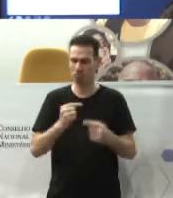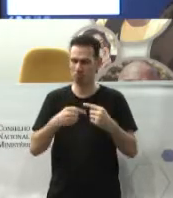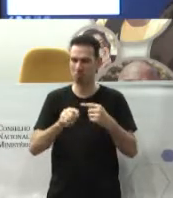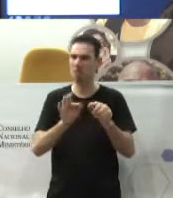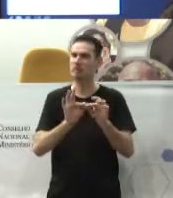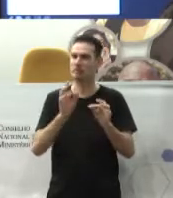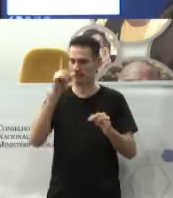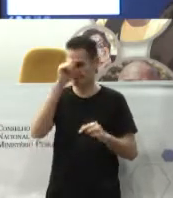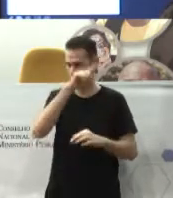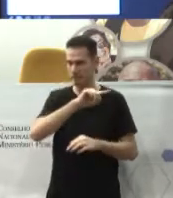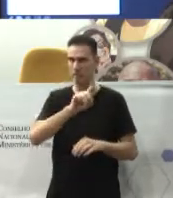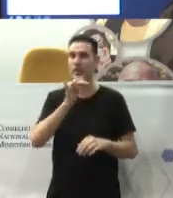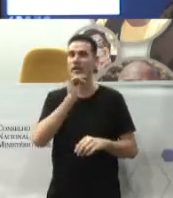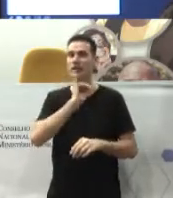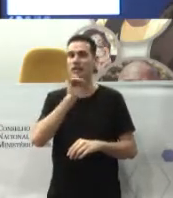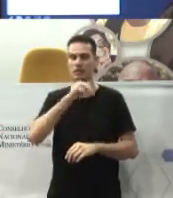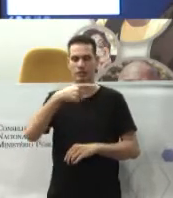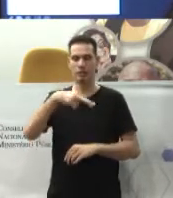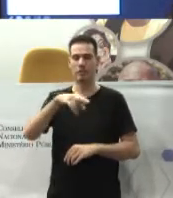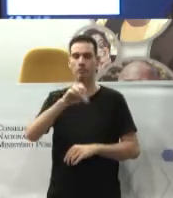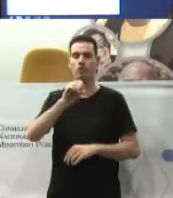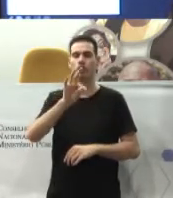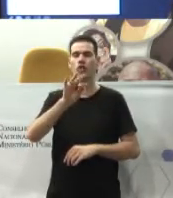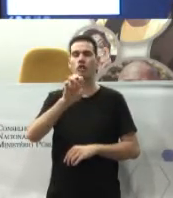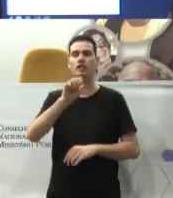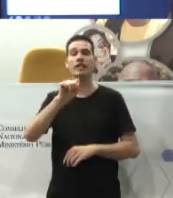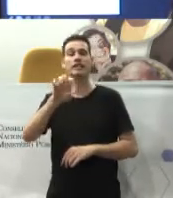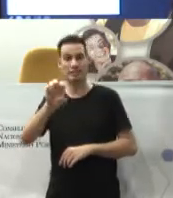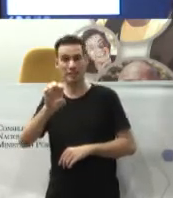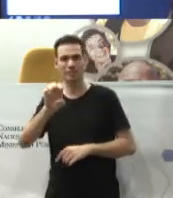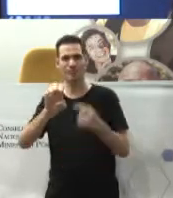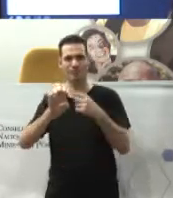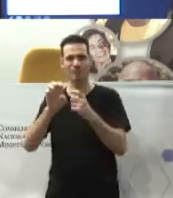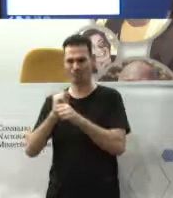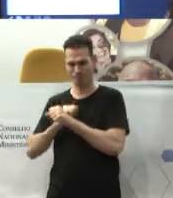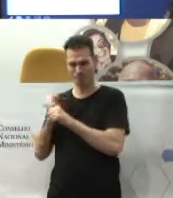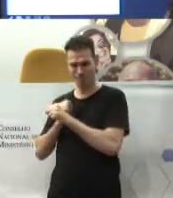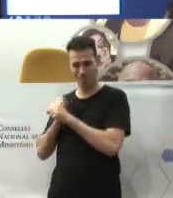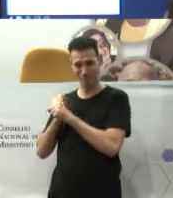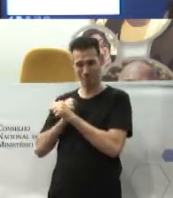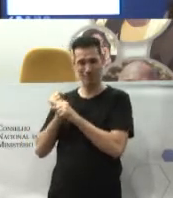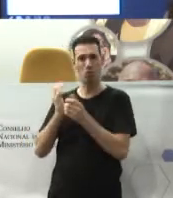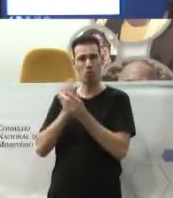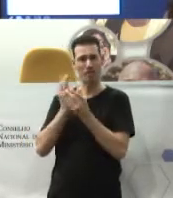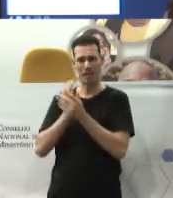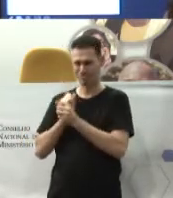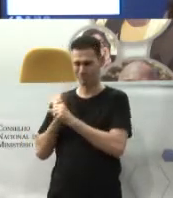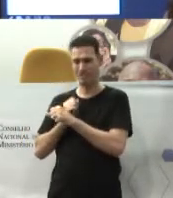a questão da prótese, salvo engano, ela falou que levou 3 anos para concluir essa fase.